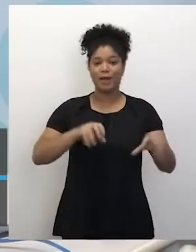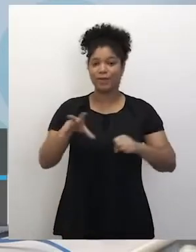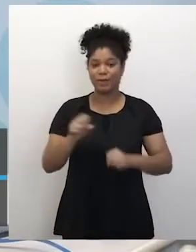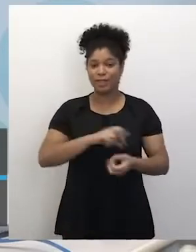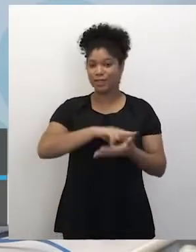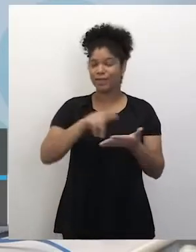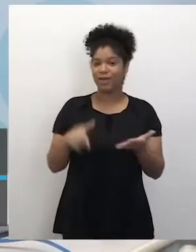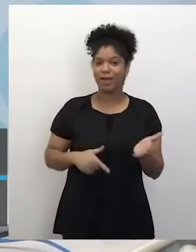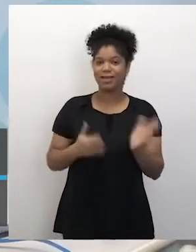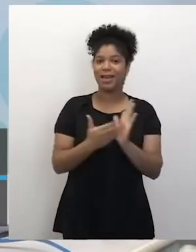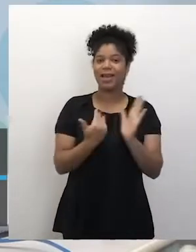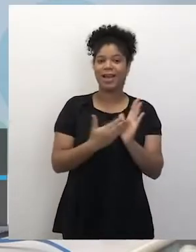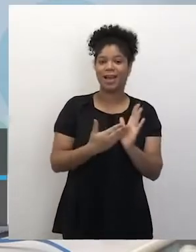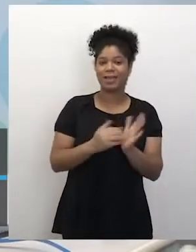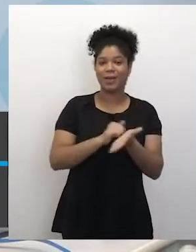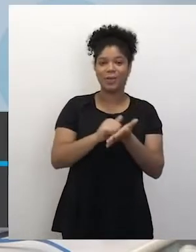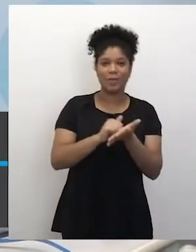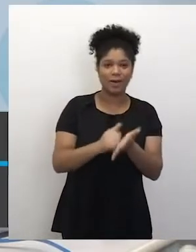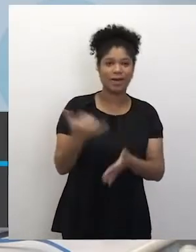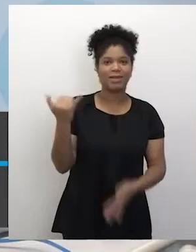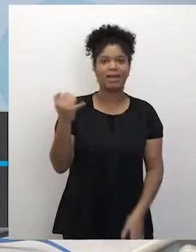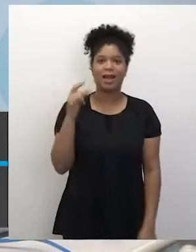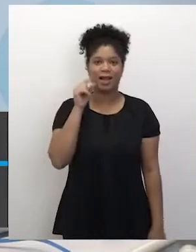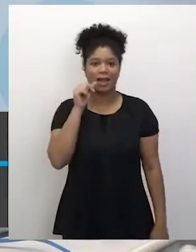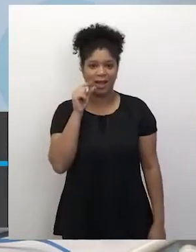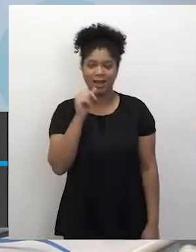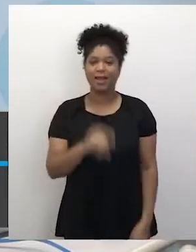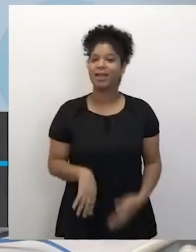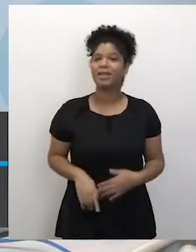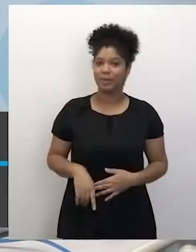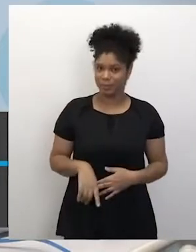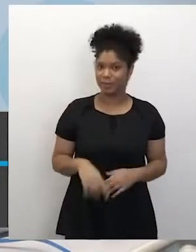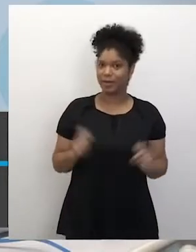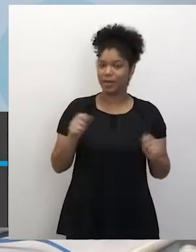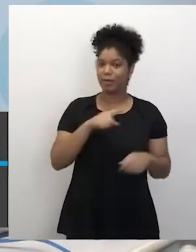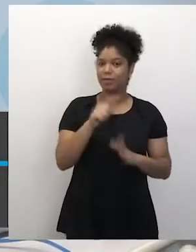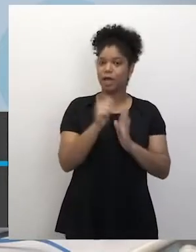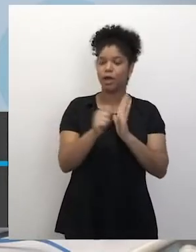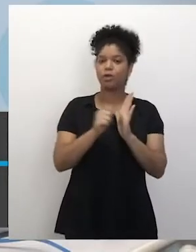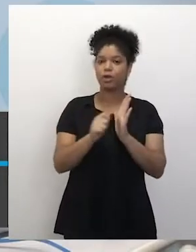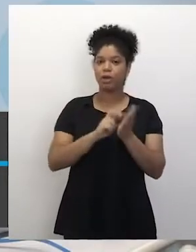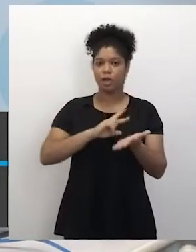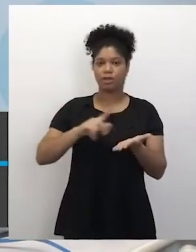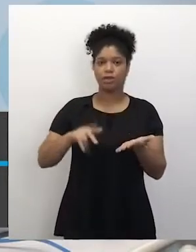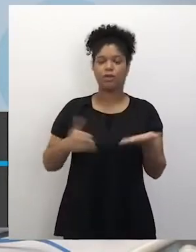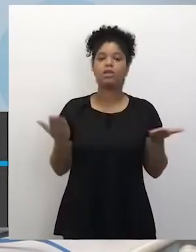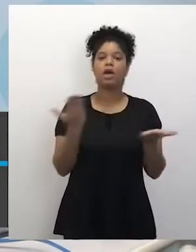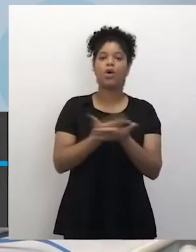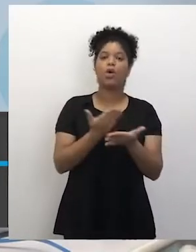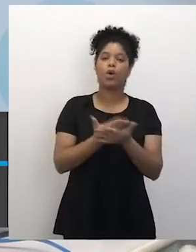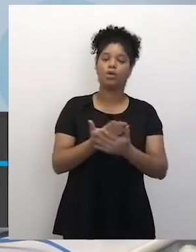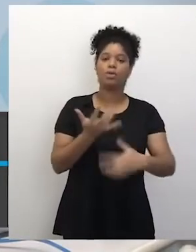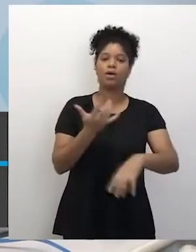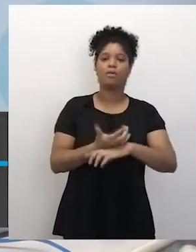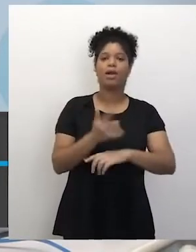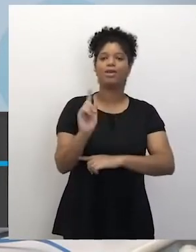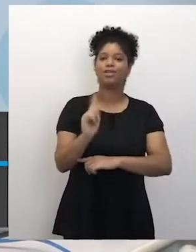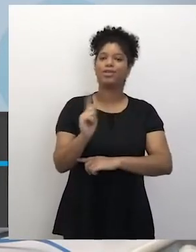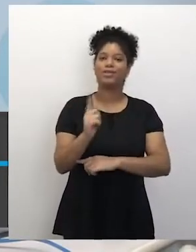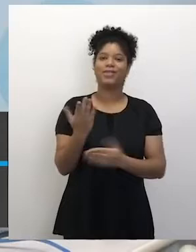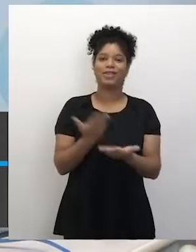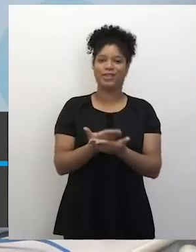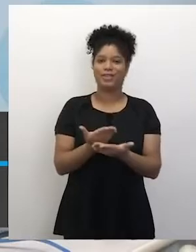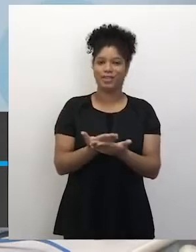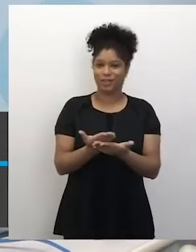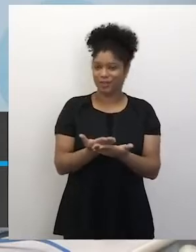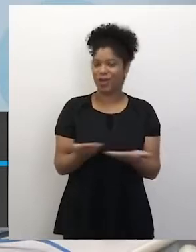vocês, o caderno, a borracha, a caneta, fazendo as suas anotações para a aula de geografia de hoje,